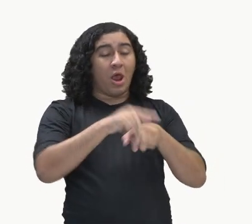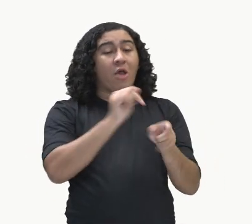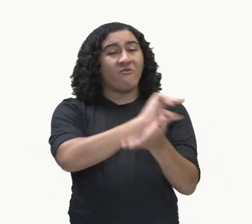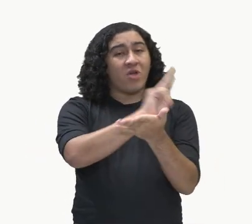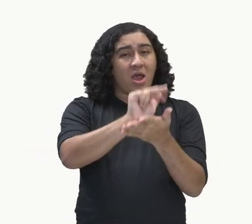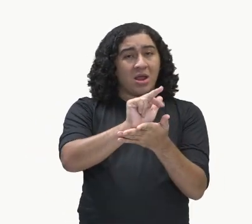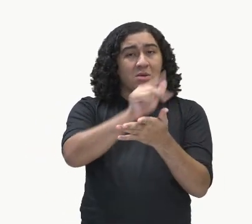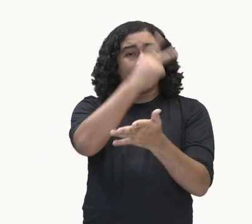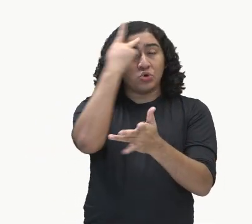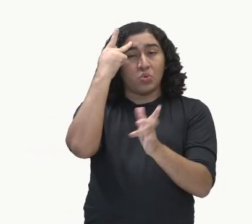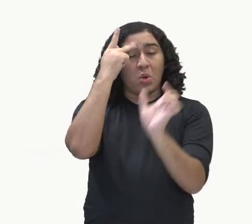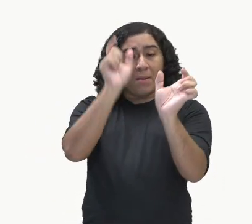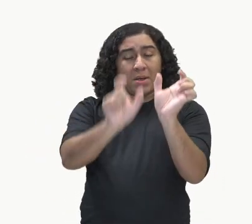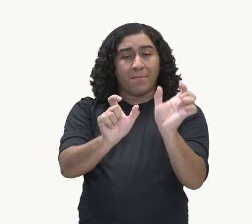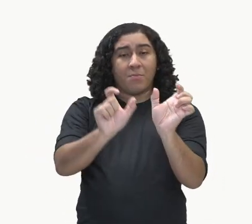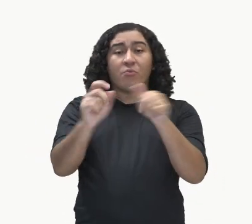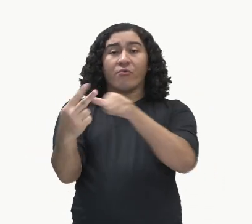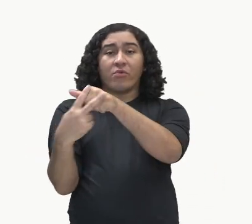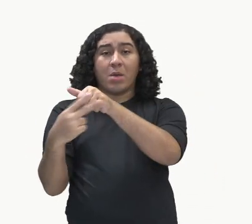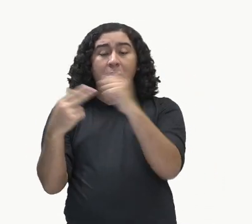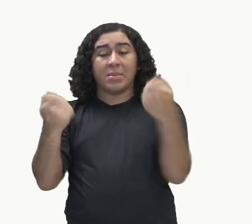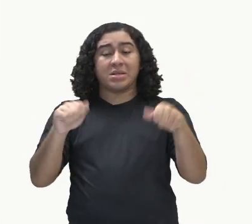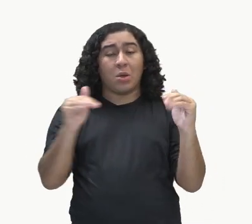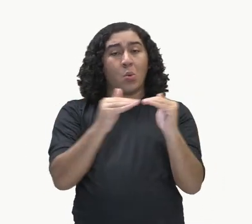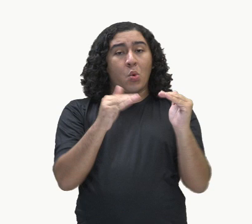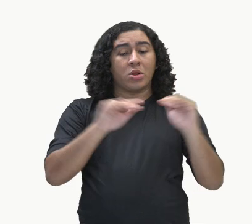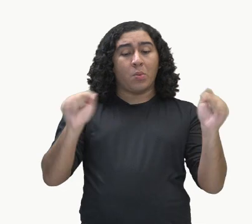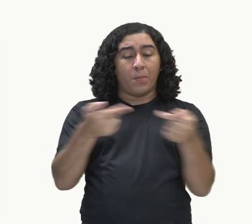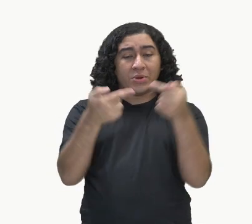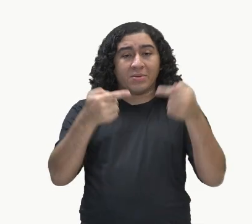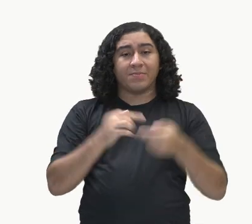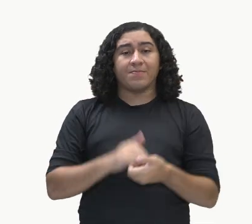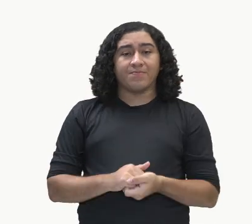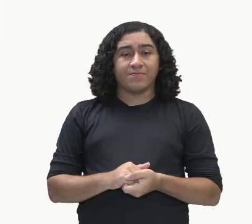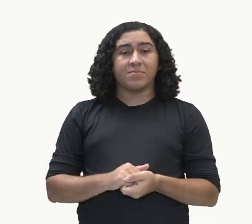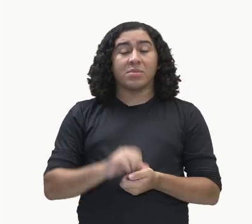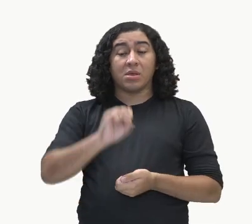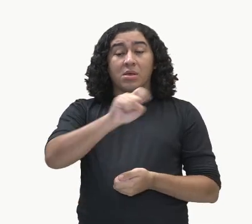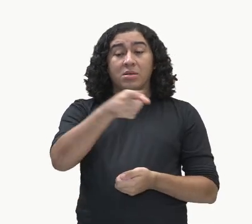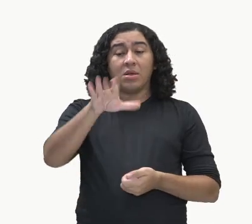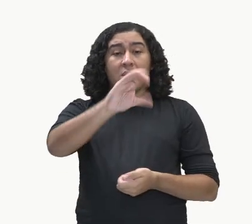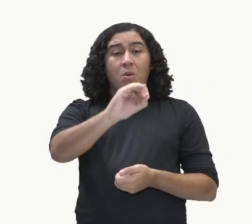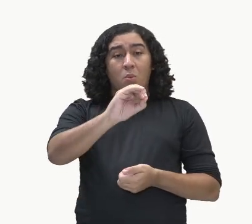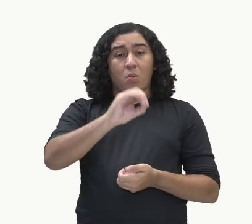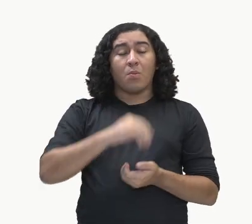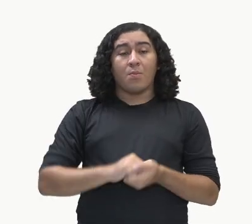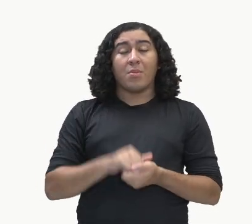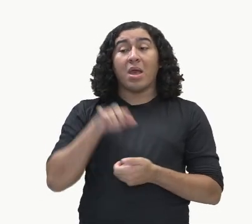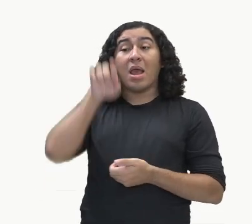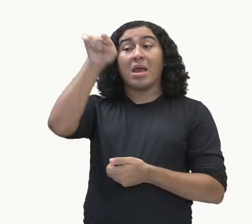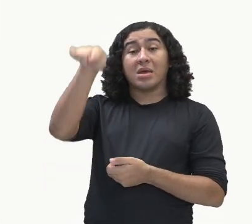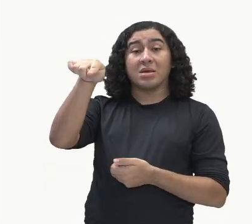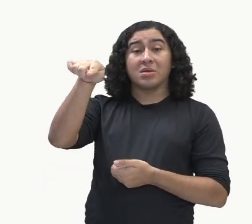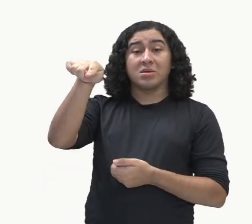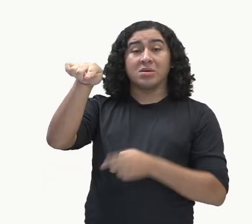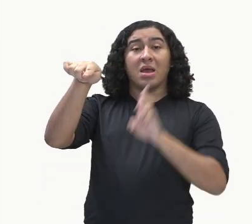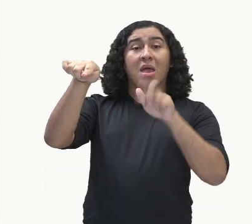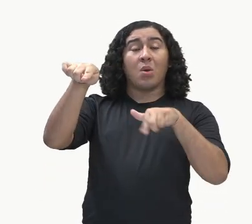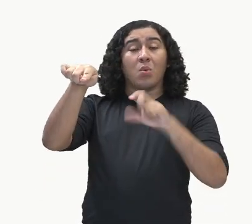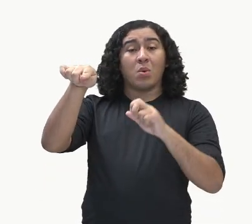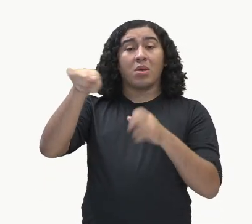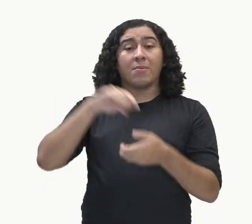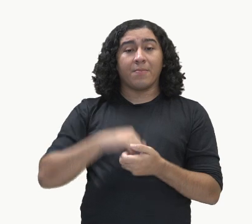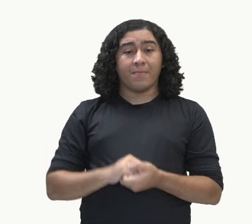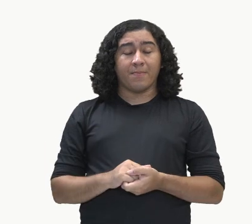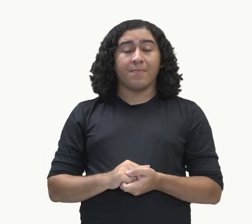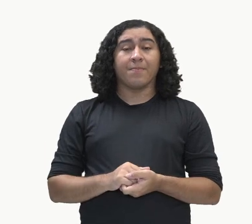tem que concordar com ele também, certo? São ou estão. No caso aqui é são, né? Those are, aqueles são. Diego's